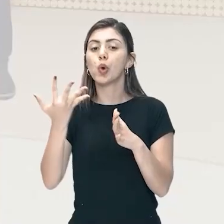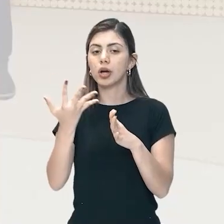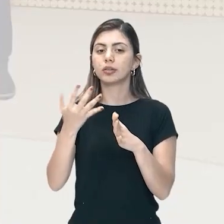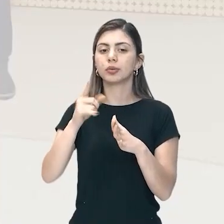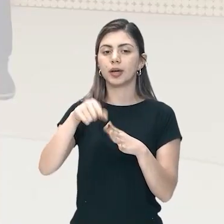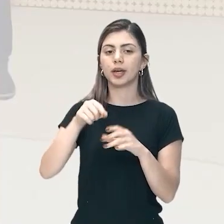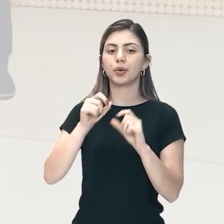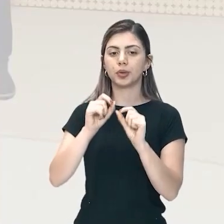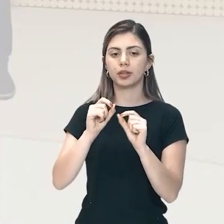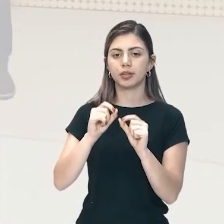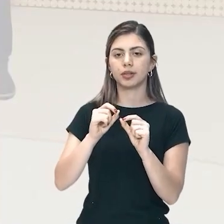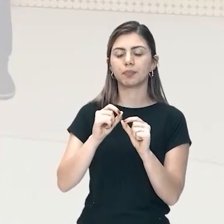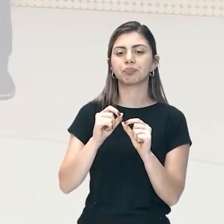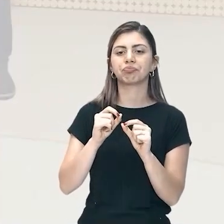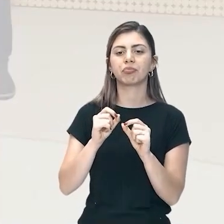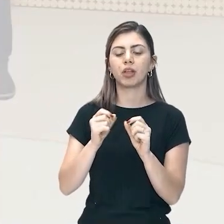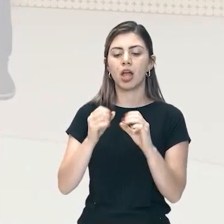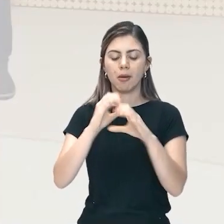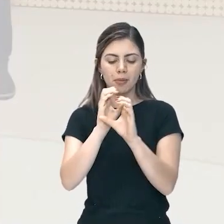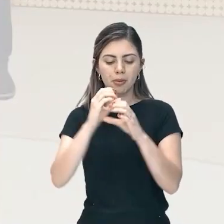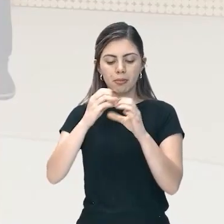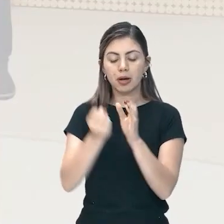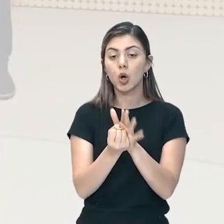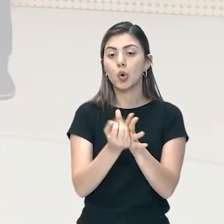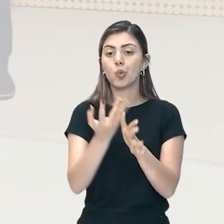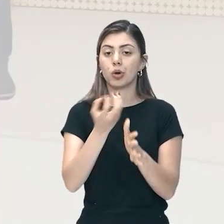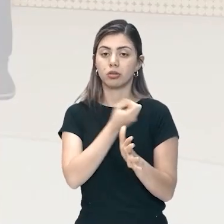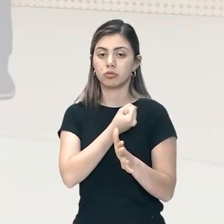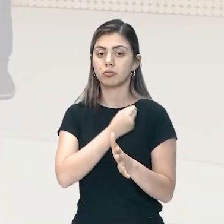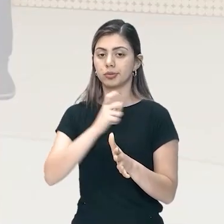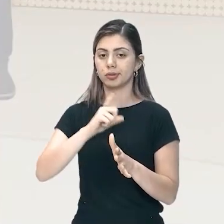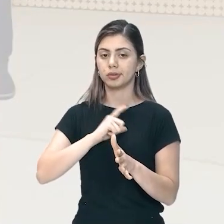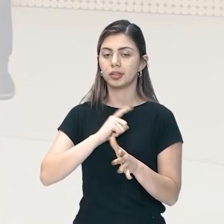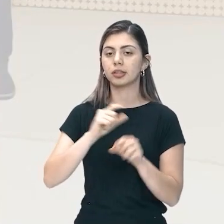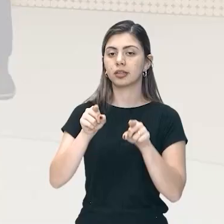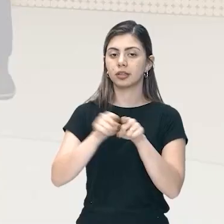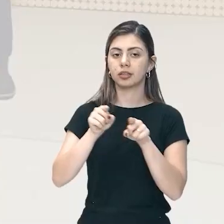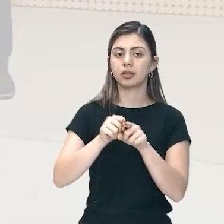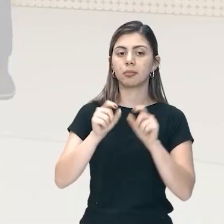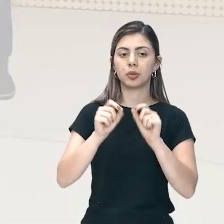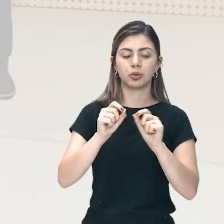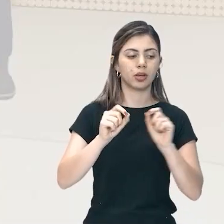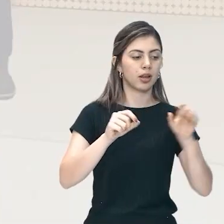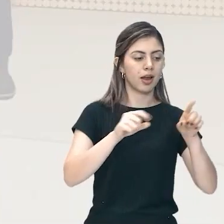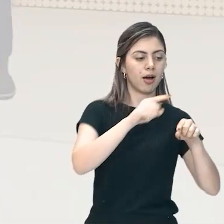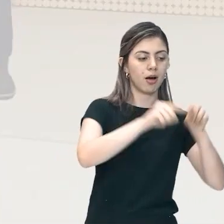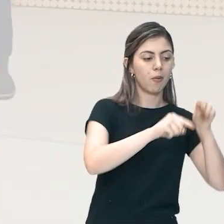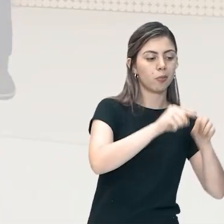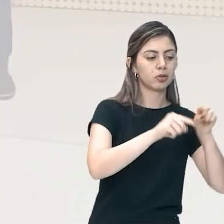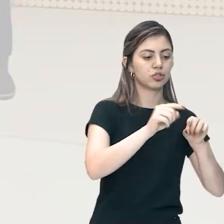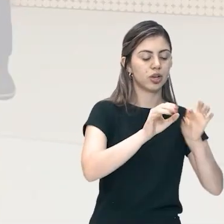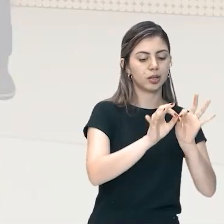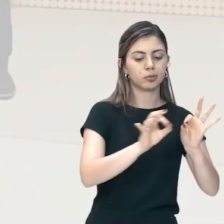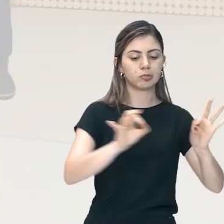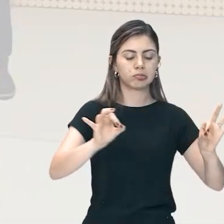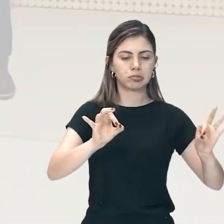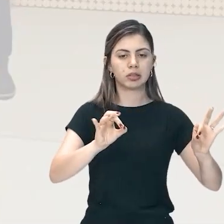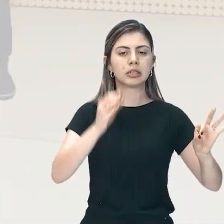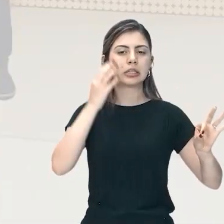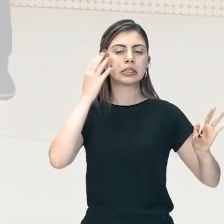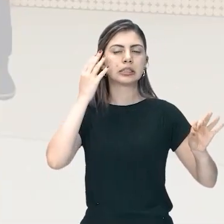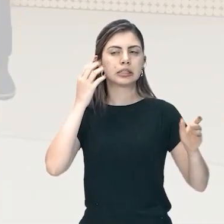tem aí, tá? Dependendo do valor do foco dessa lente e dependendo da posição do objeto, eu consigo